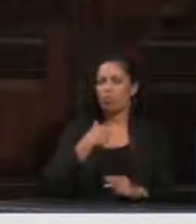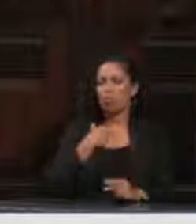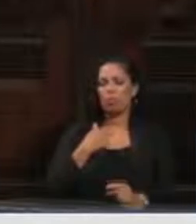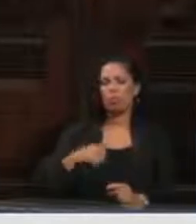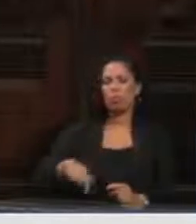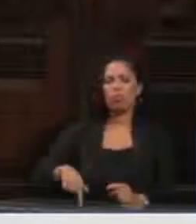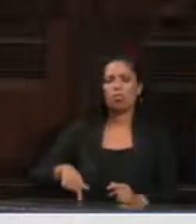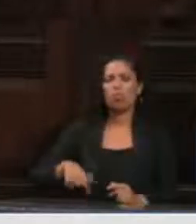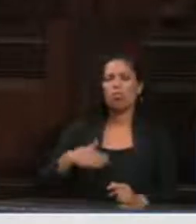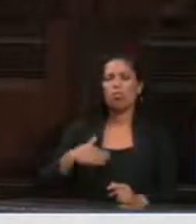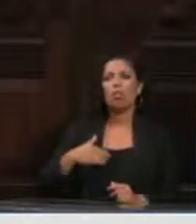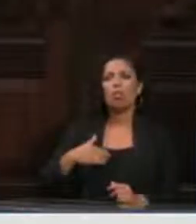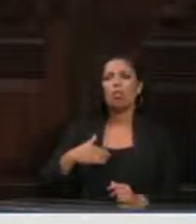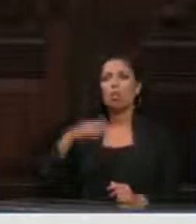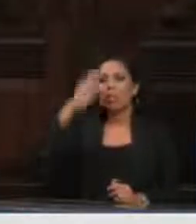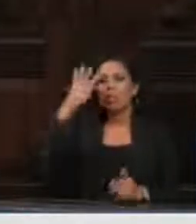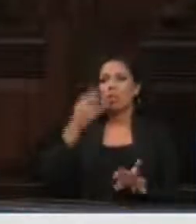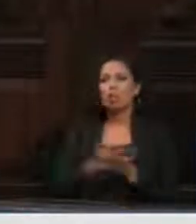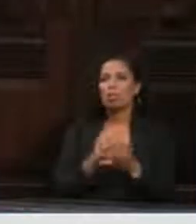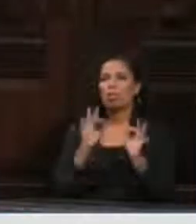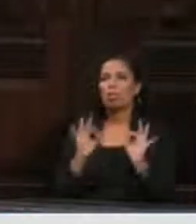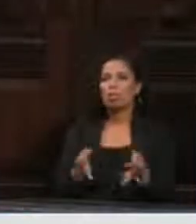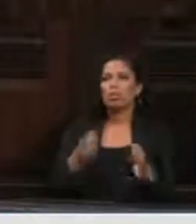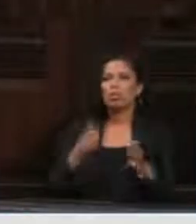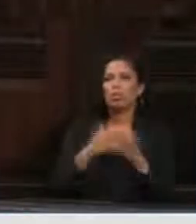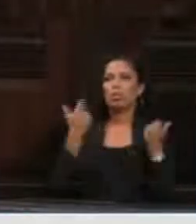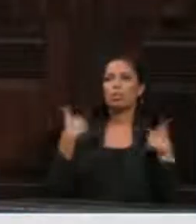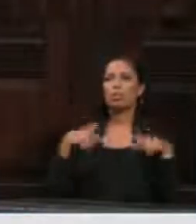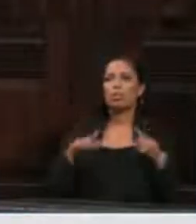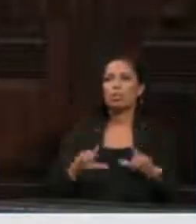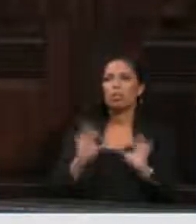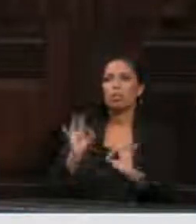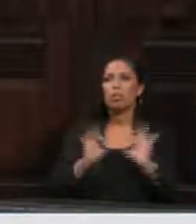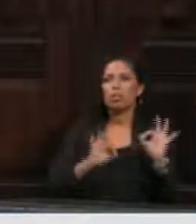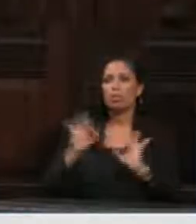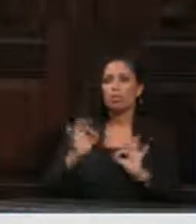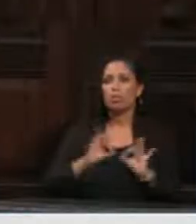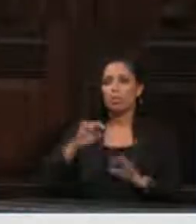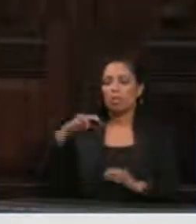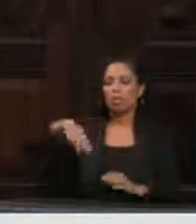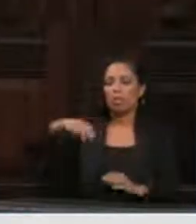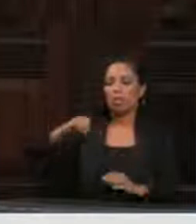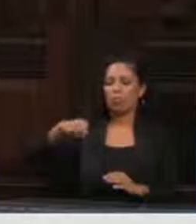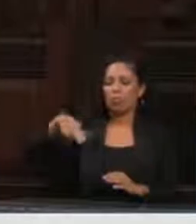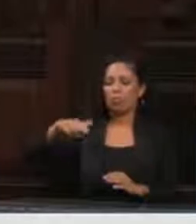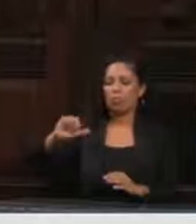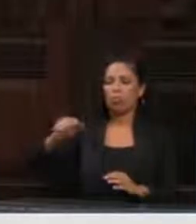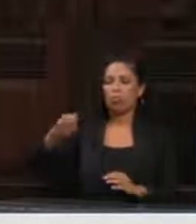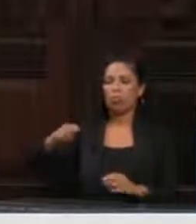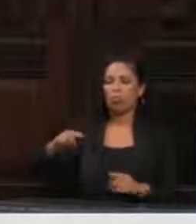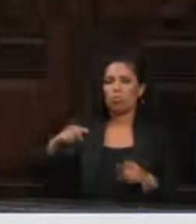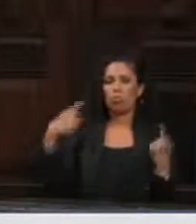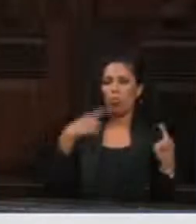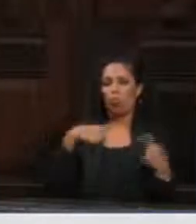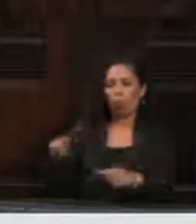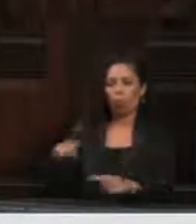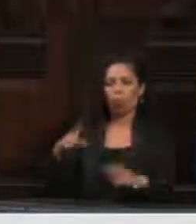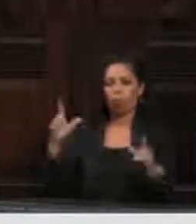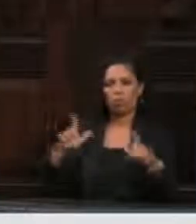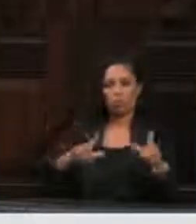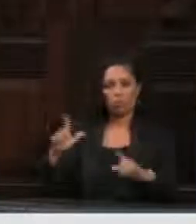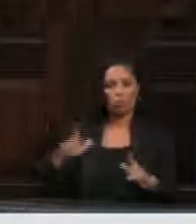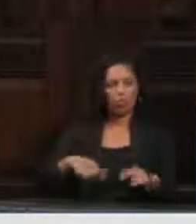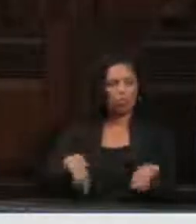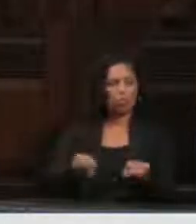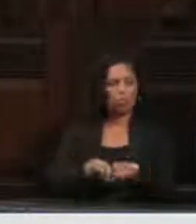tenho certeza que essa casa vai aprovar essa moção de repúdio e para que a gente consiga, né,